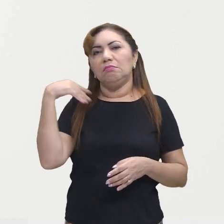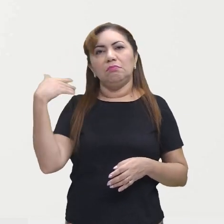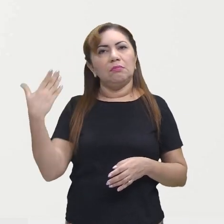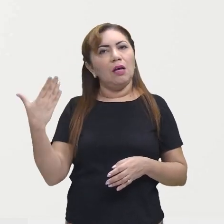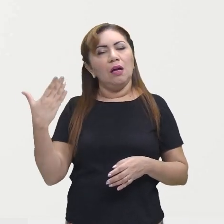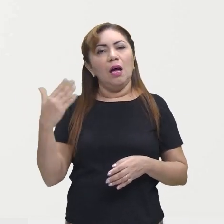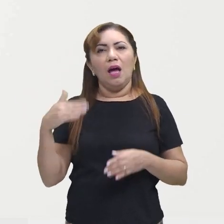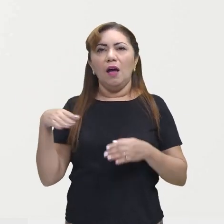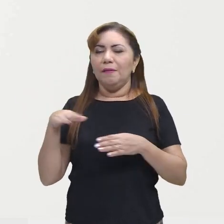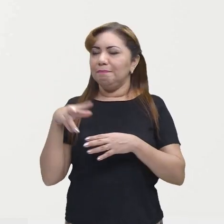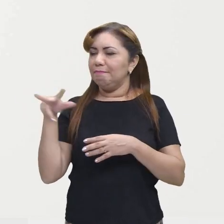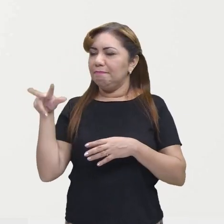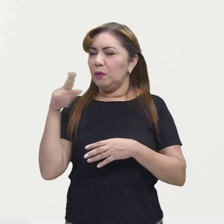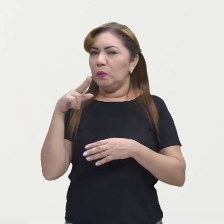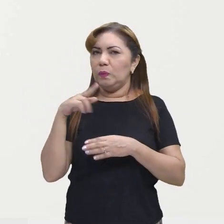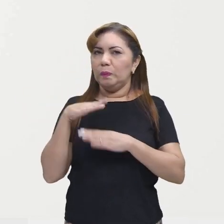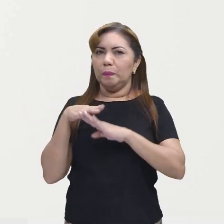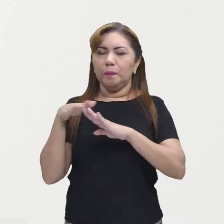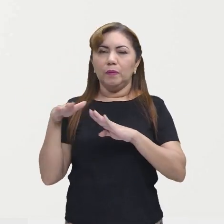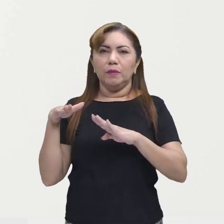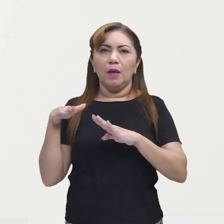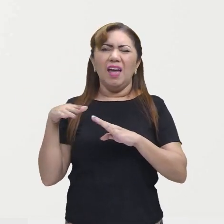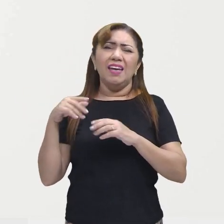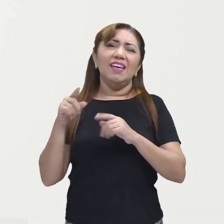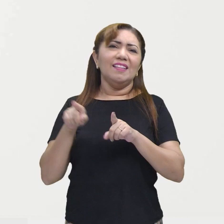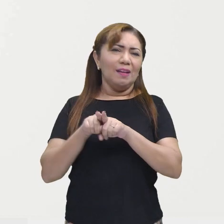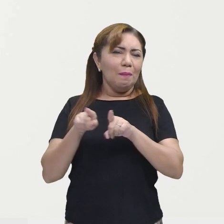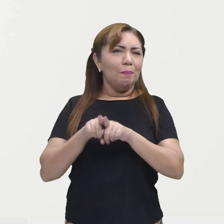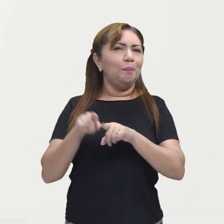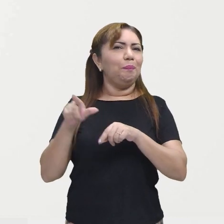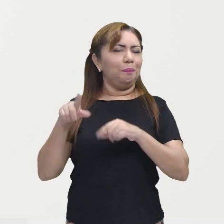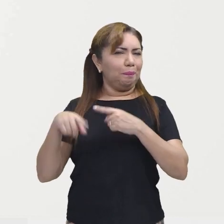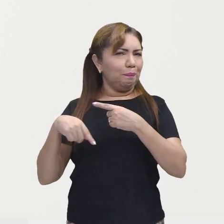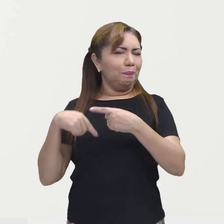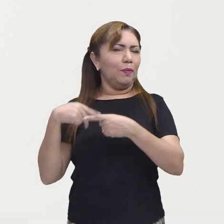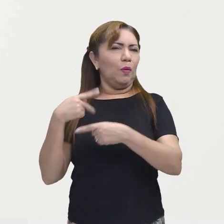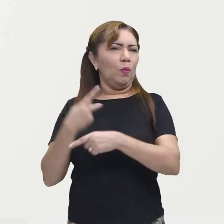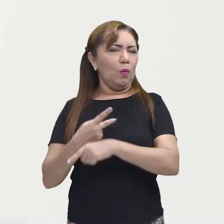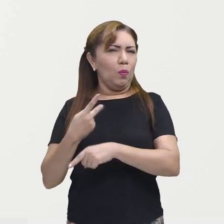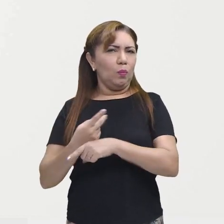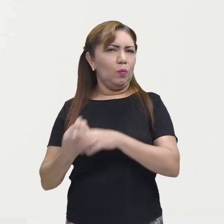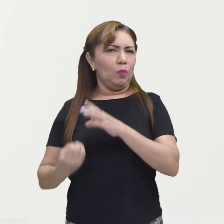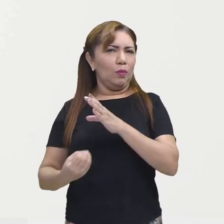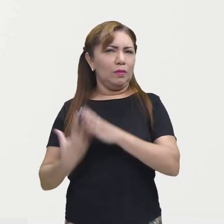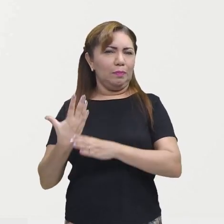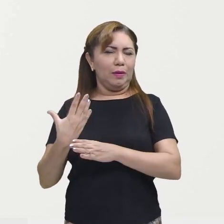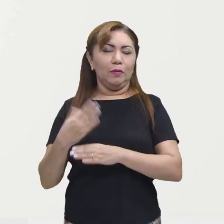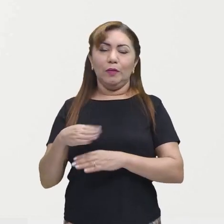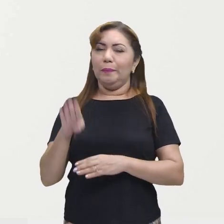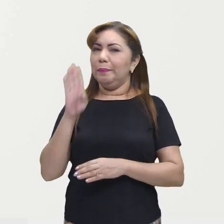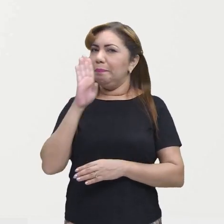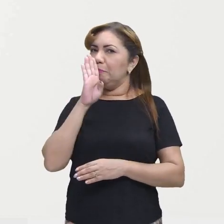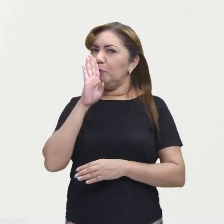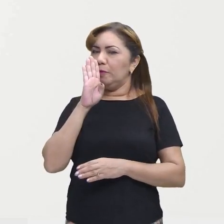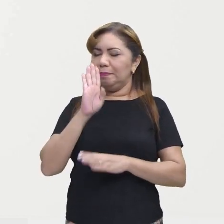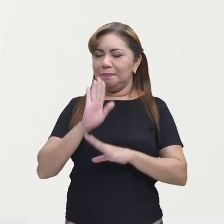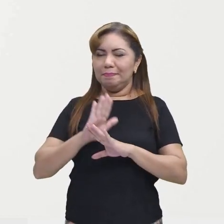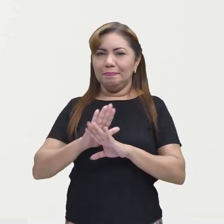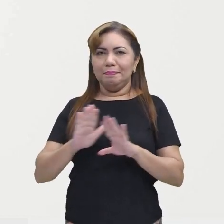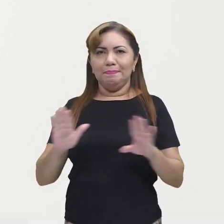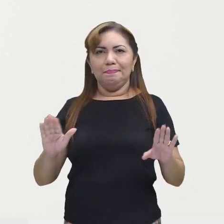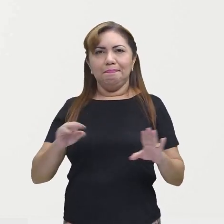ocorre outros processos, onde esse fluxo também pode parar. Muito bem, vamos para o